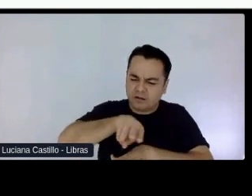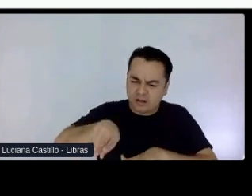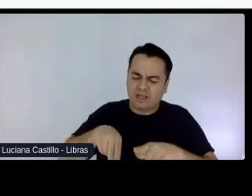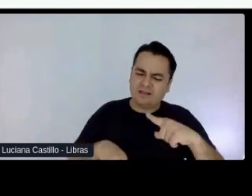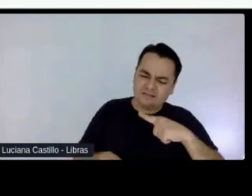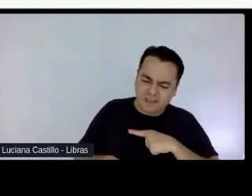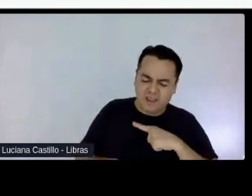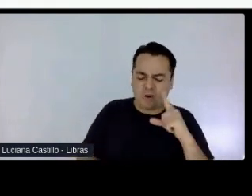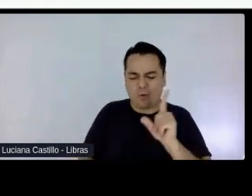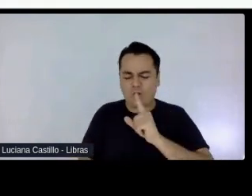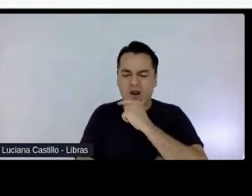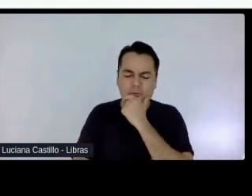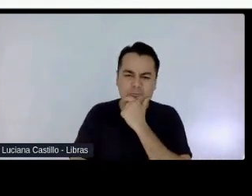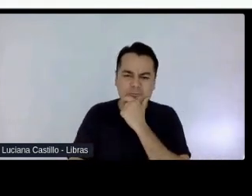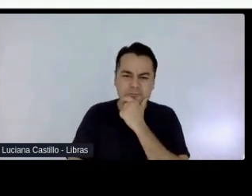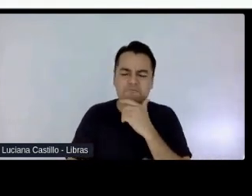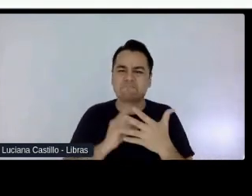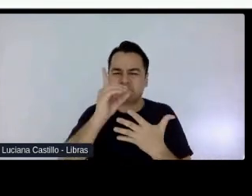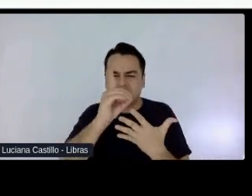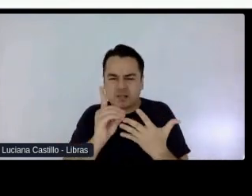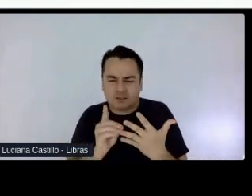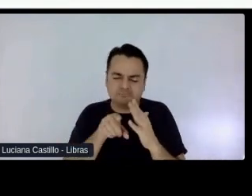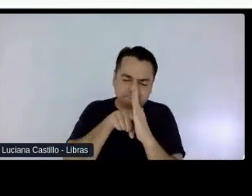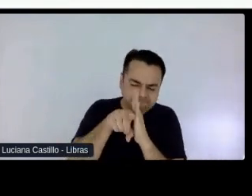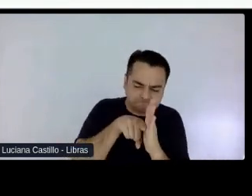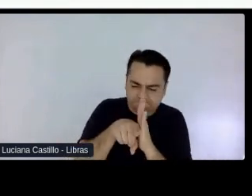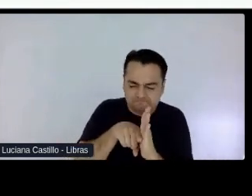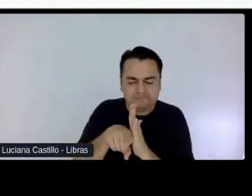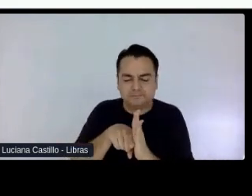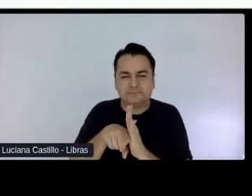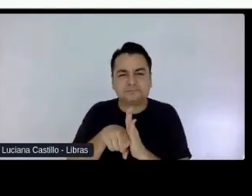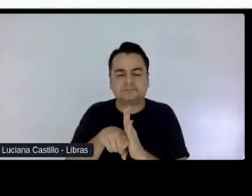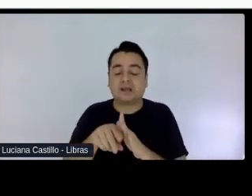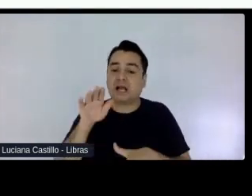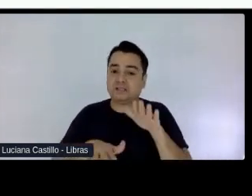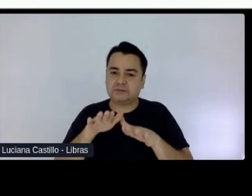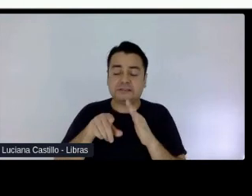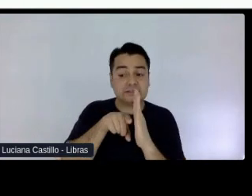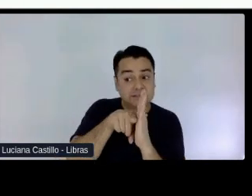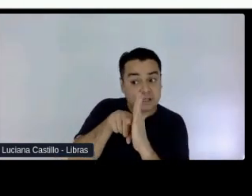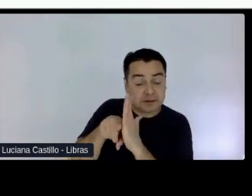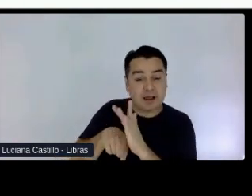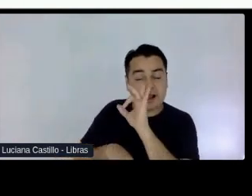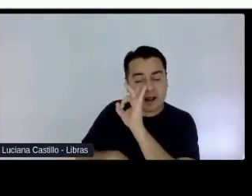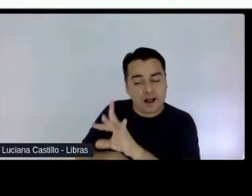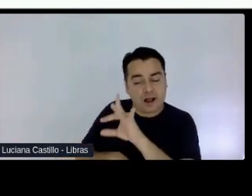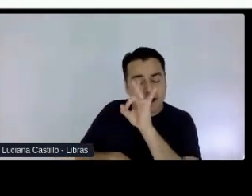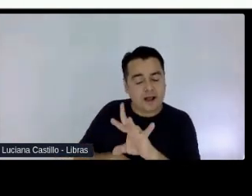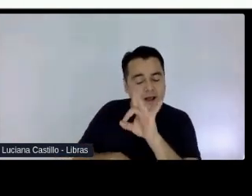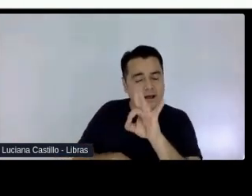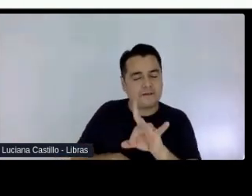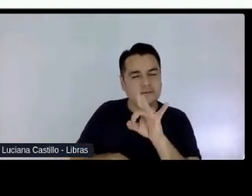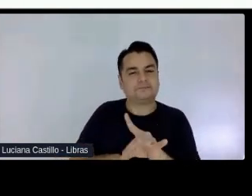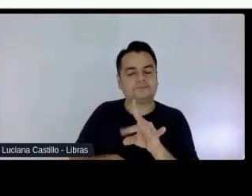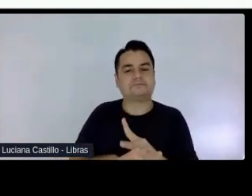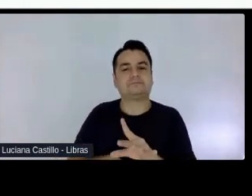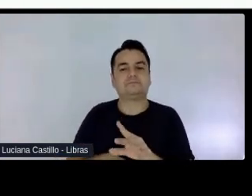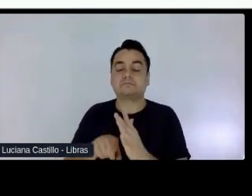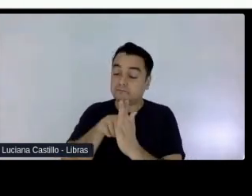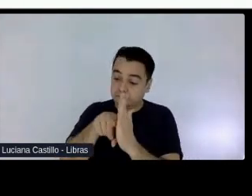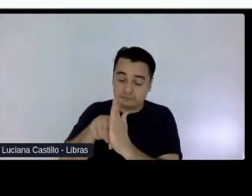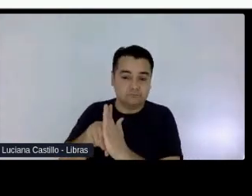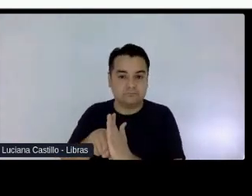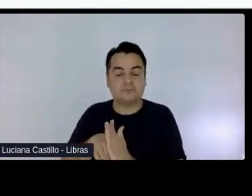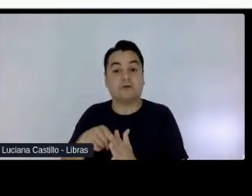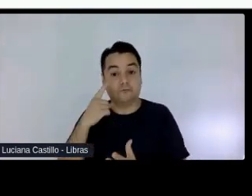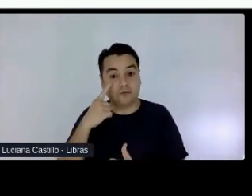consegue mensurar, né? Algo que poderia levar meses se a gente fosse realmente analisar um a um, né? Fazer